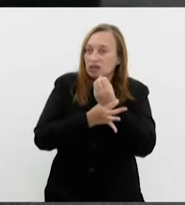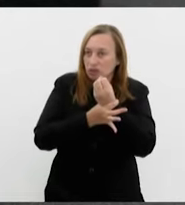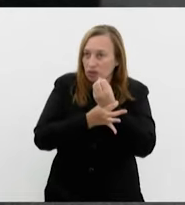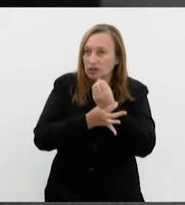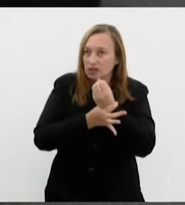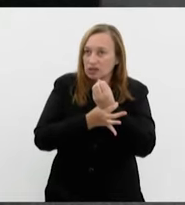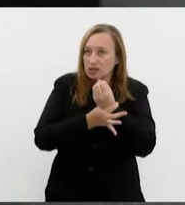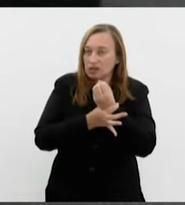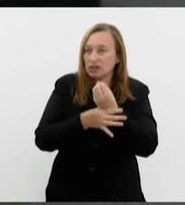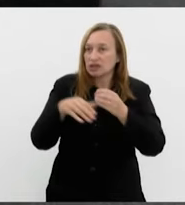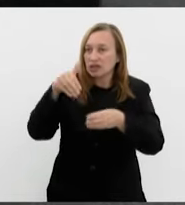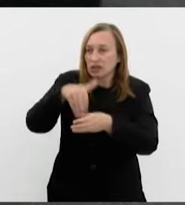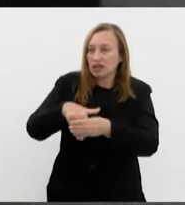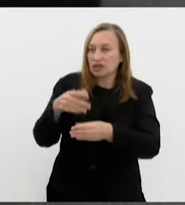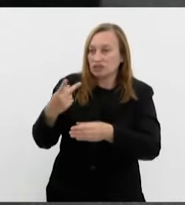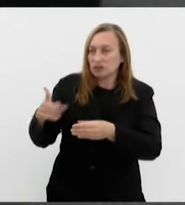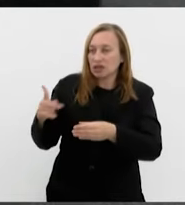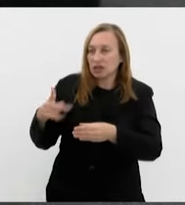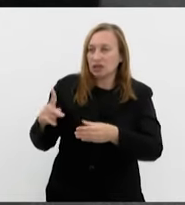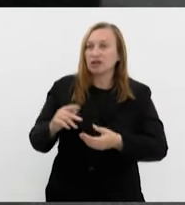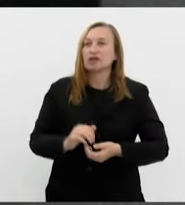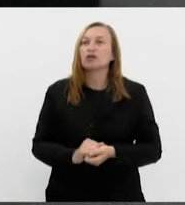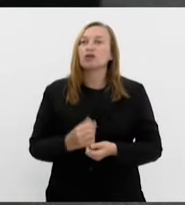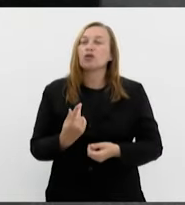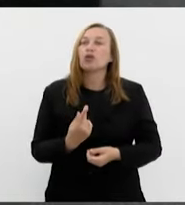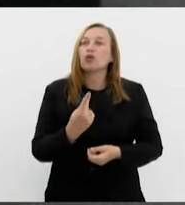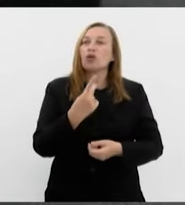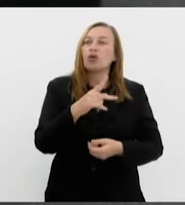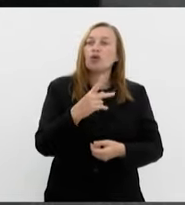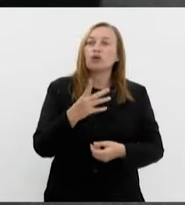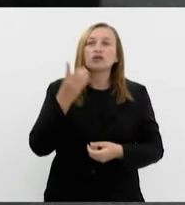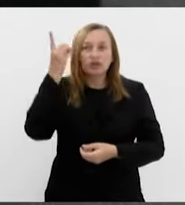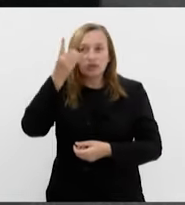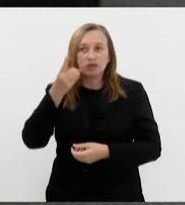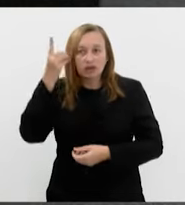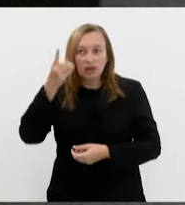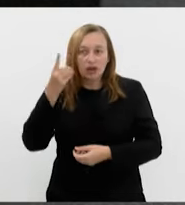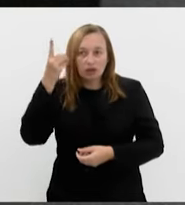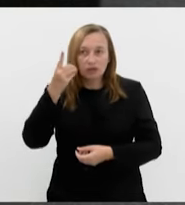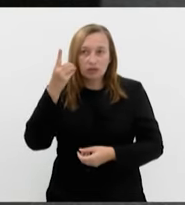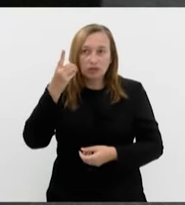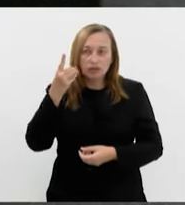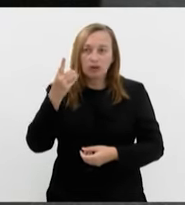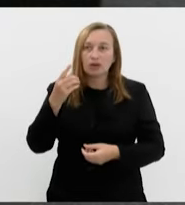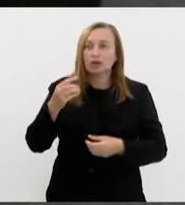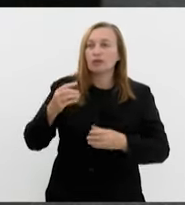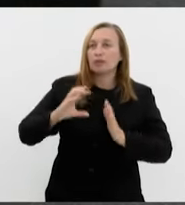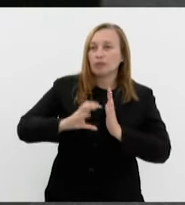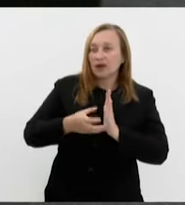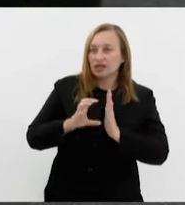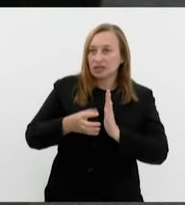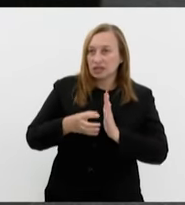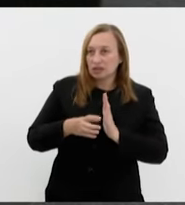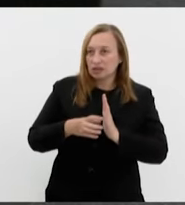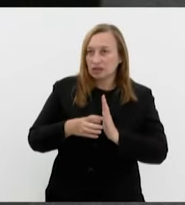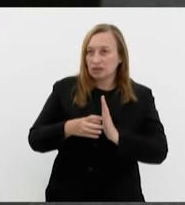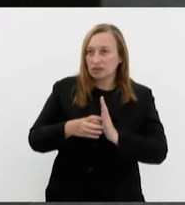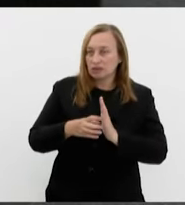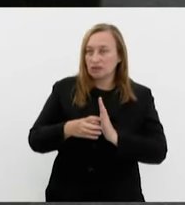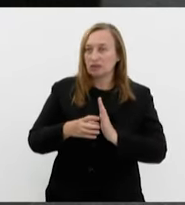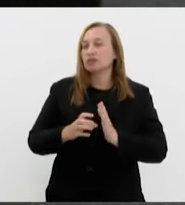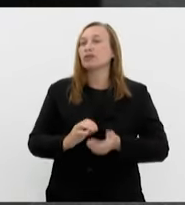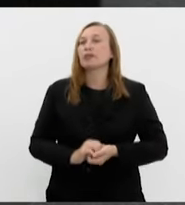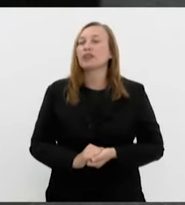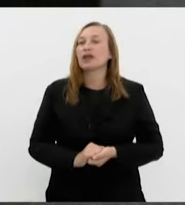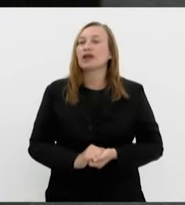para que desse para um deputado de outro partido, que estava quebrado, que era da base, que estava rachada aqui no enfrentamento